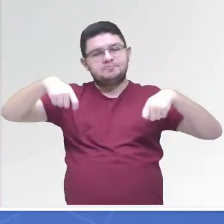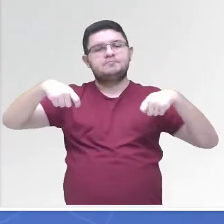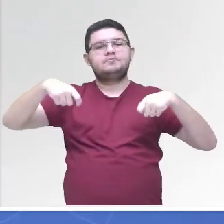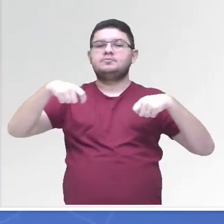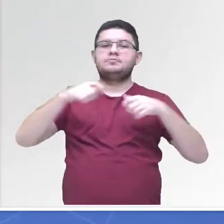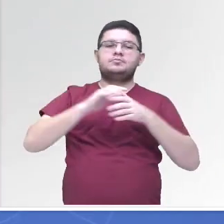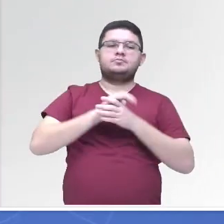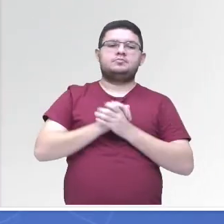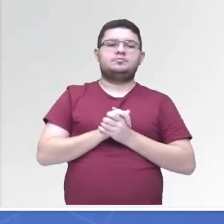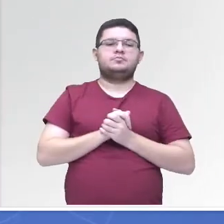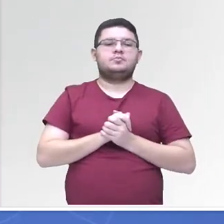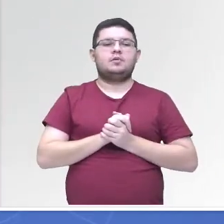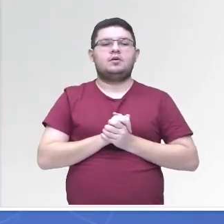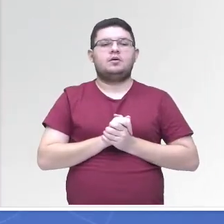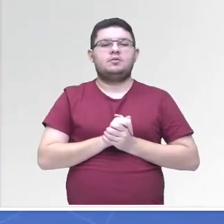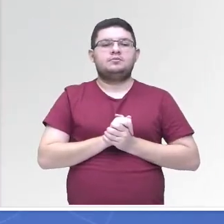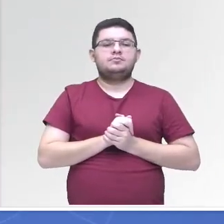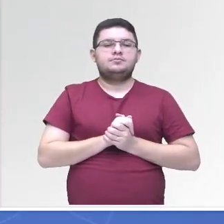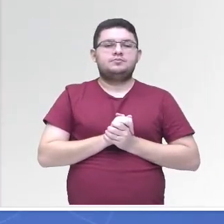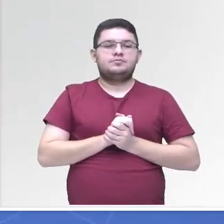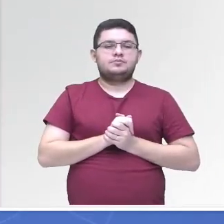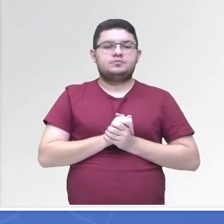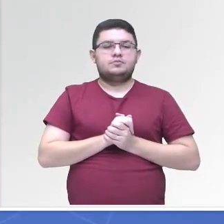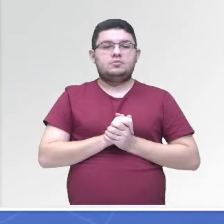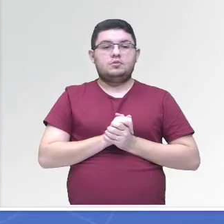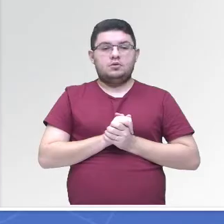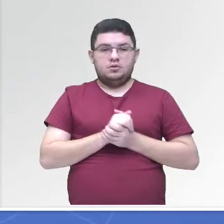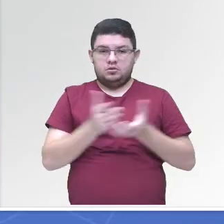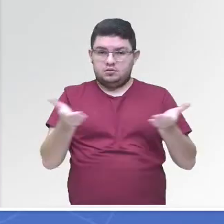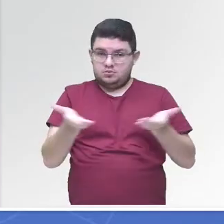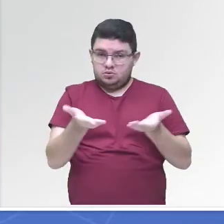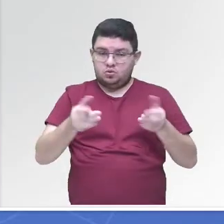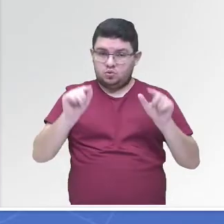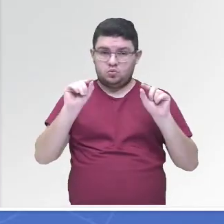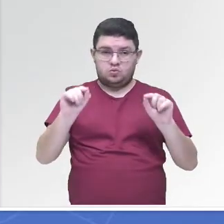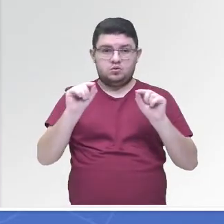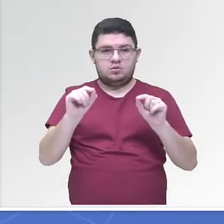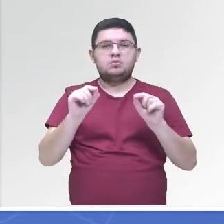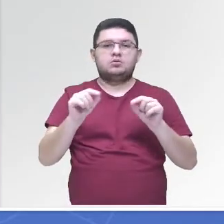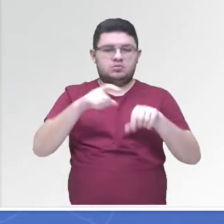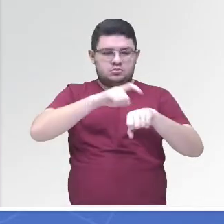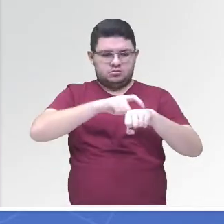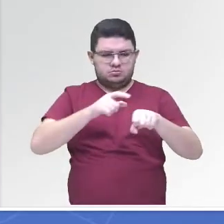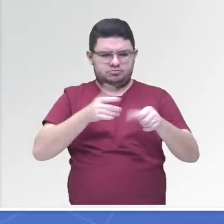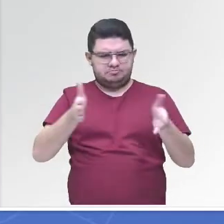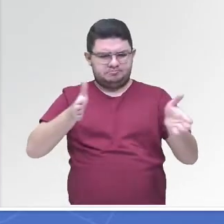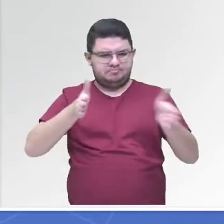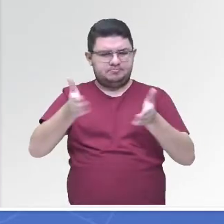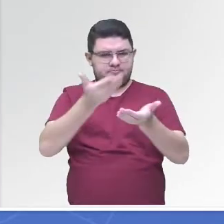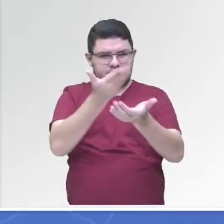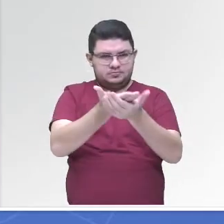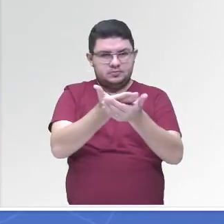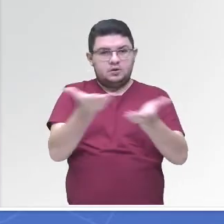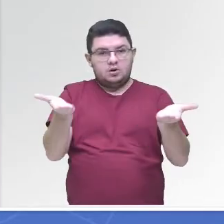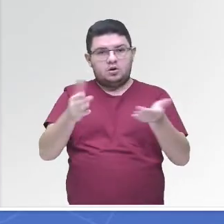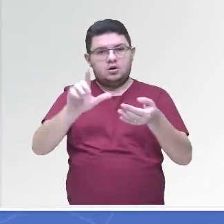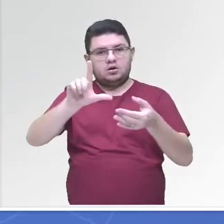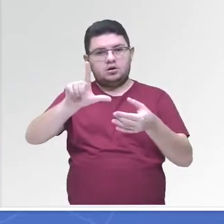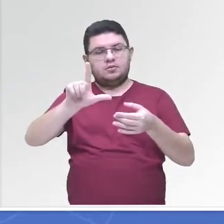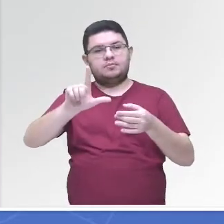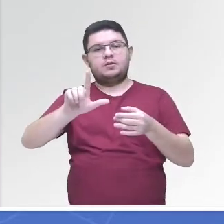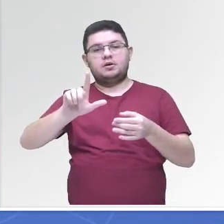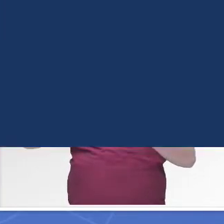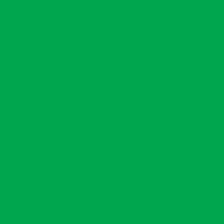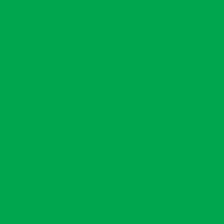processo de condensação. Tá bom, gente? Então, por aqui a gente finaliza esse primeiro momento da aula. Agora vamos para a dinâmica local